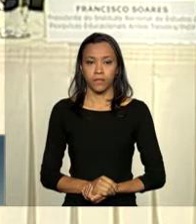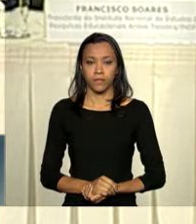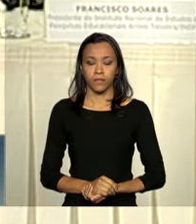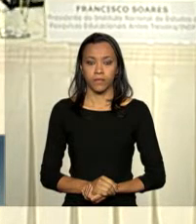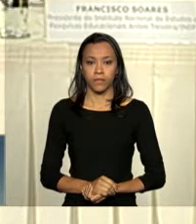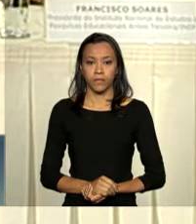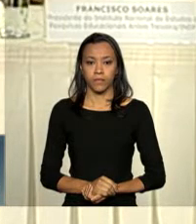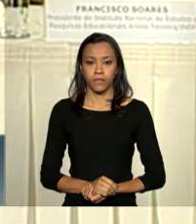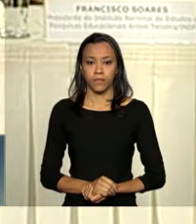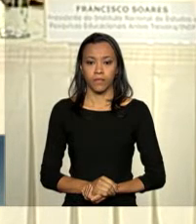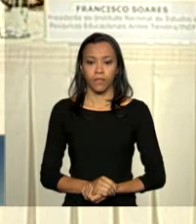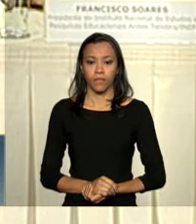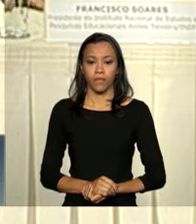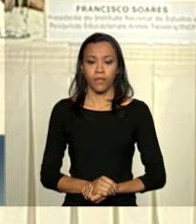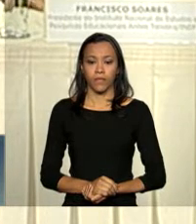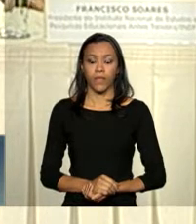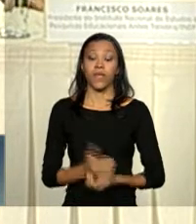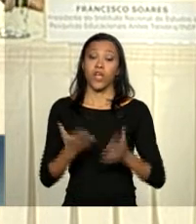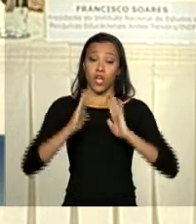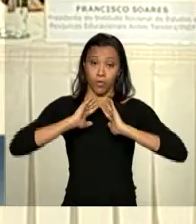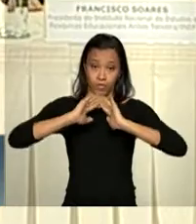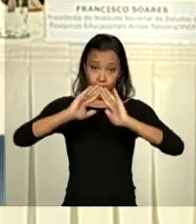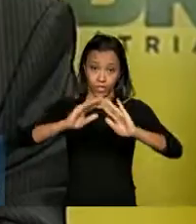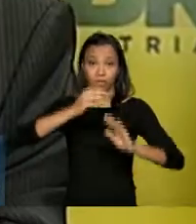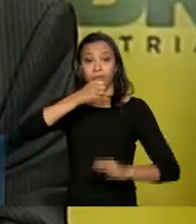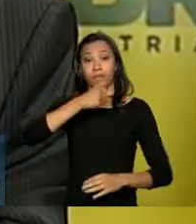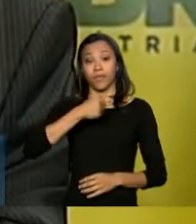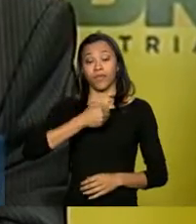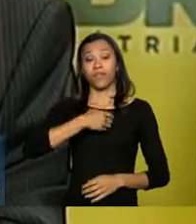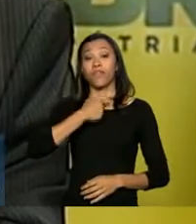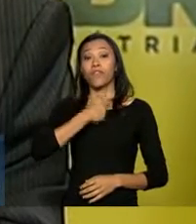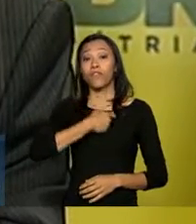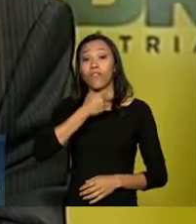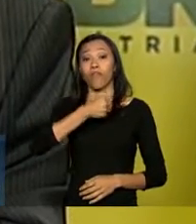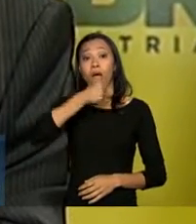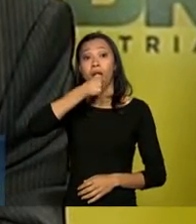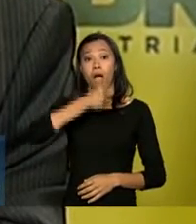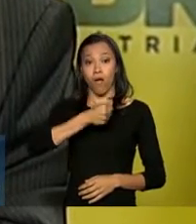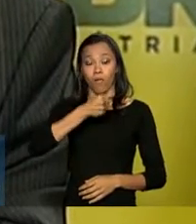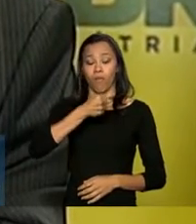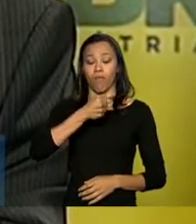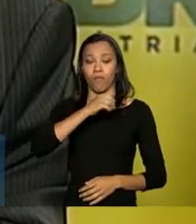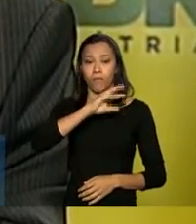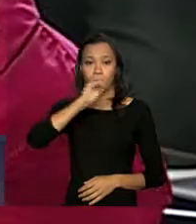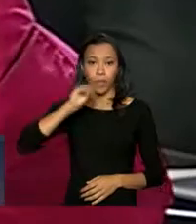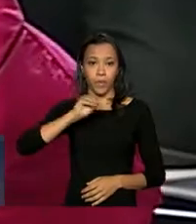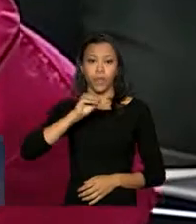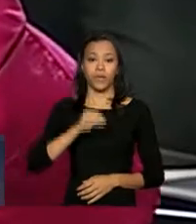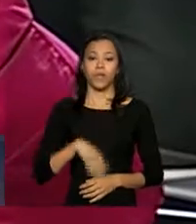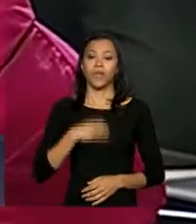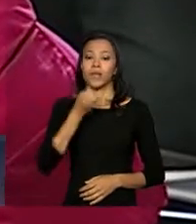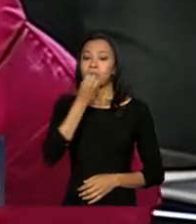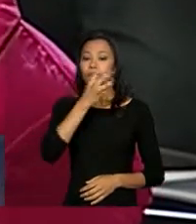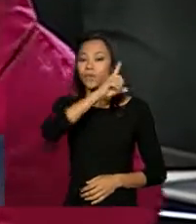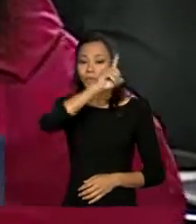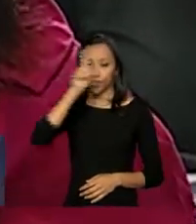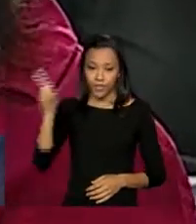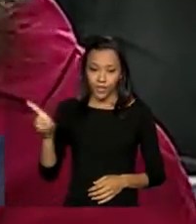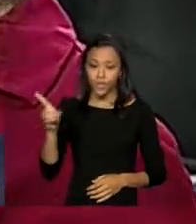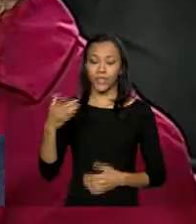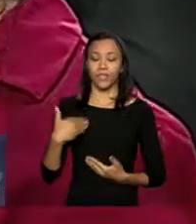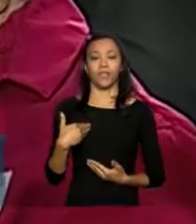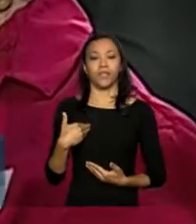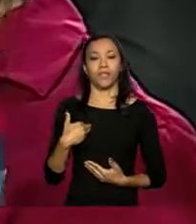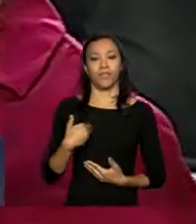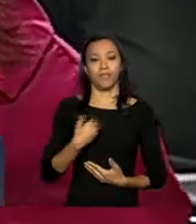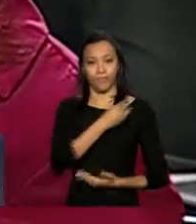E é óbvio que eu pedi que vocês falem em voz alta e tudo mais. Bom dia, ministro e presidente, secretário.